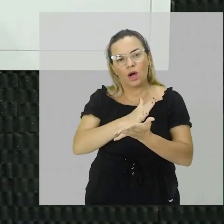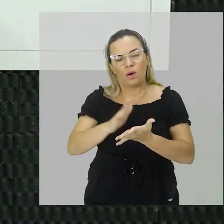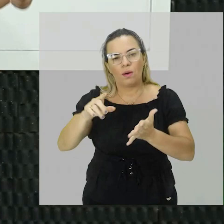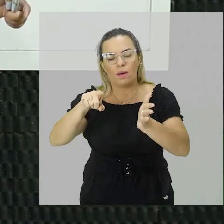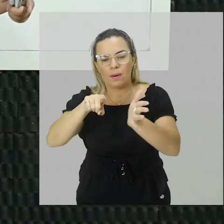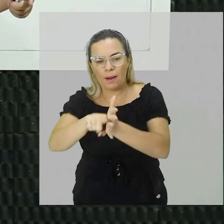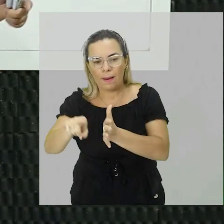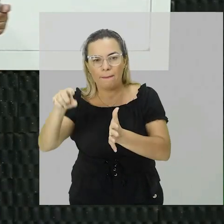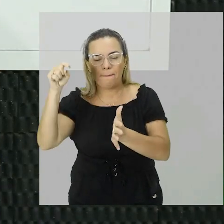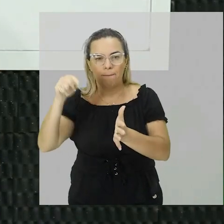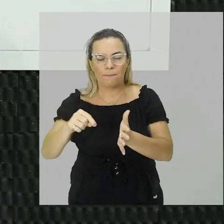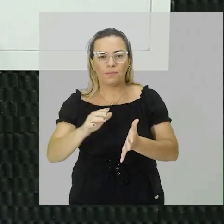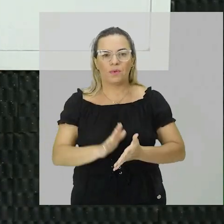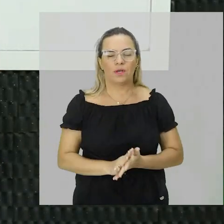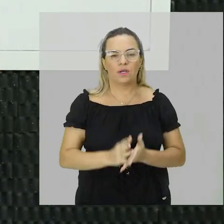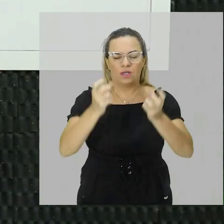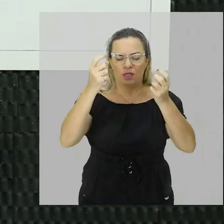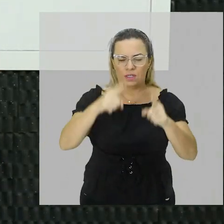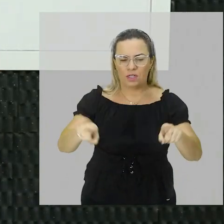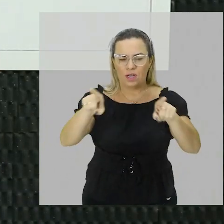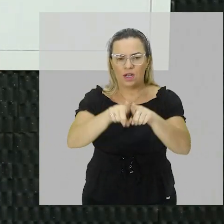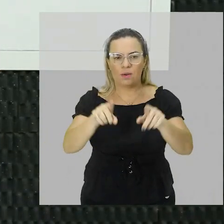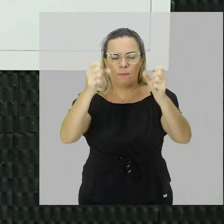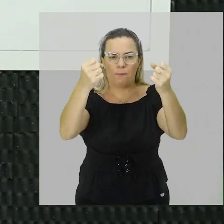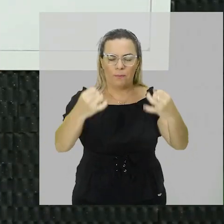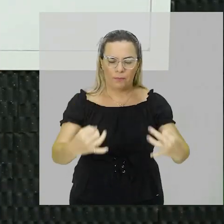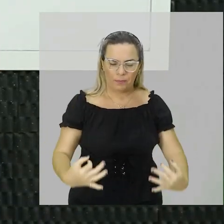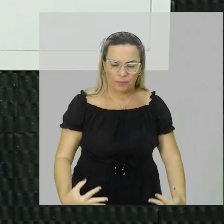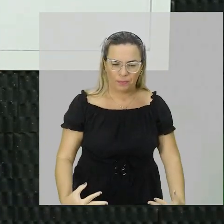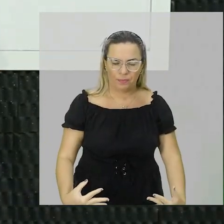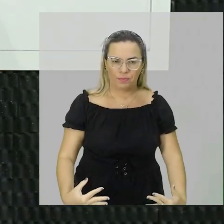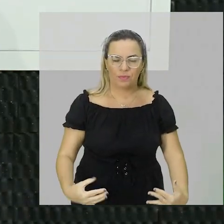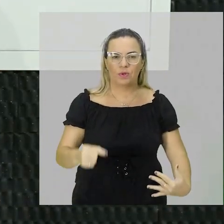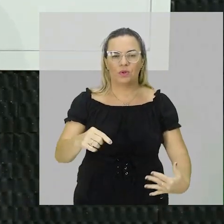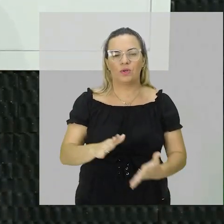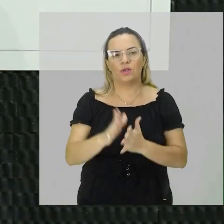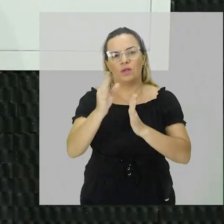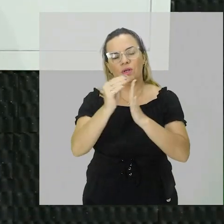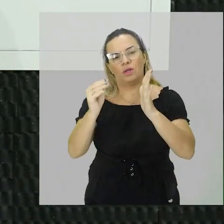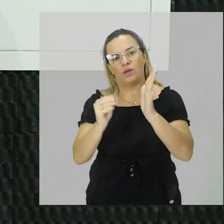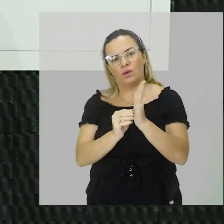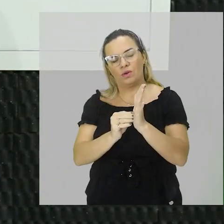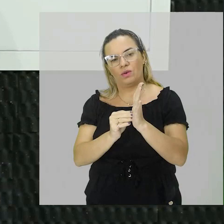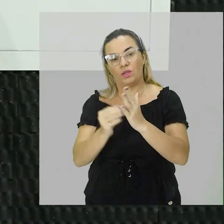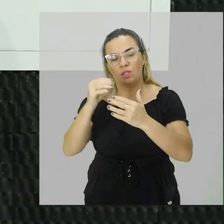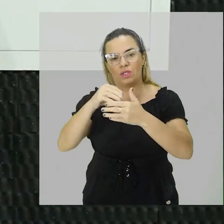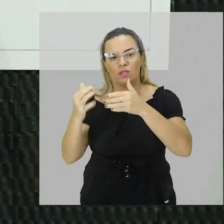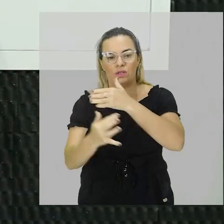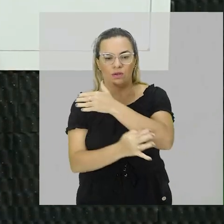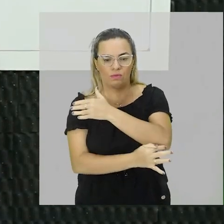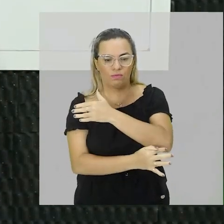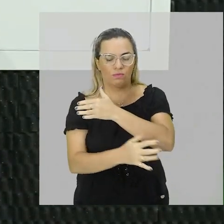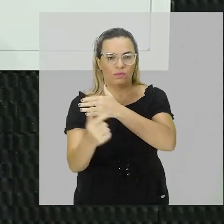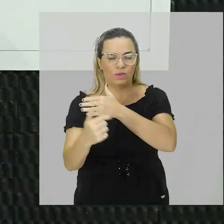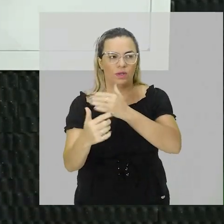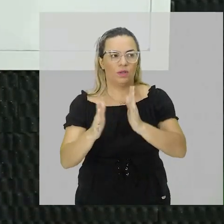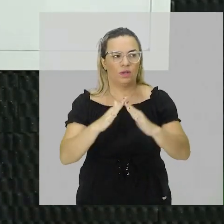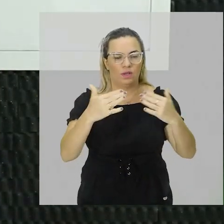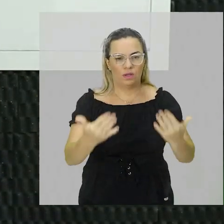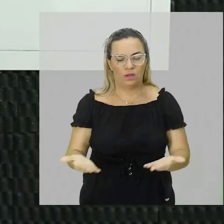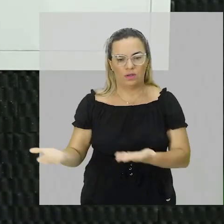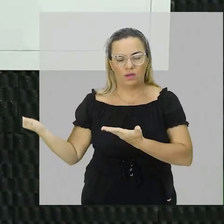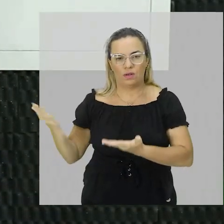Vamos responder as questões e vamos comentar, né? Aí, os conteúdos de Física dentro das questões, né? Nesse caso, o nosso conteúdo que a gente